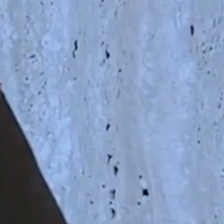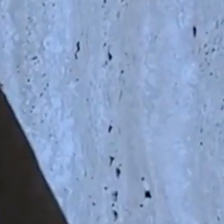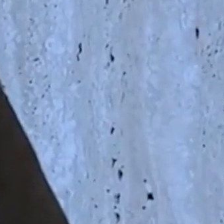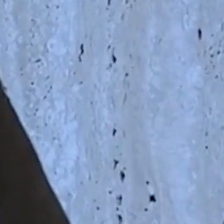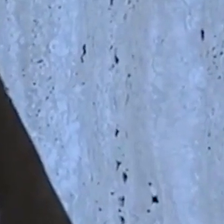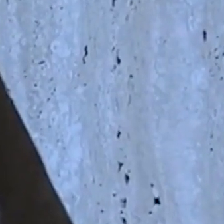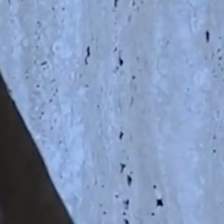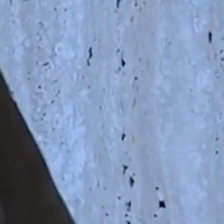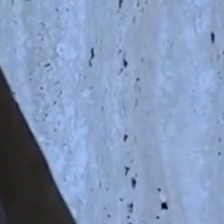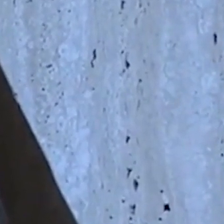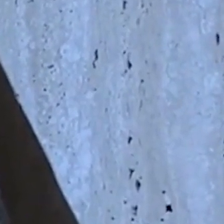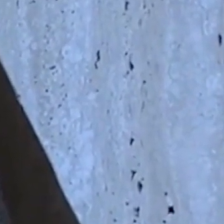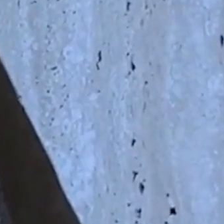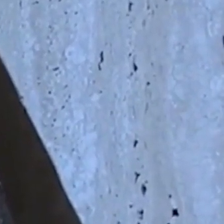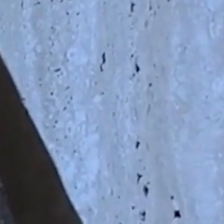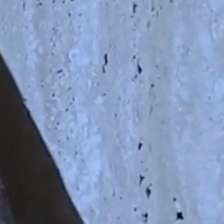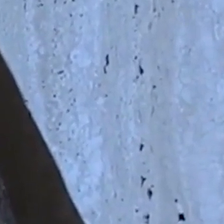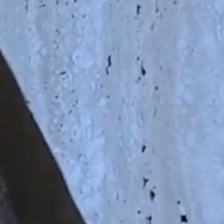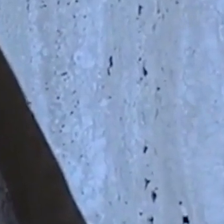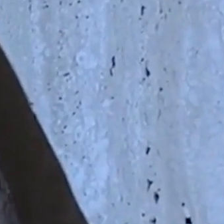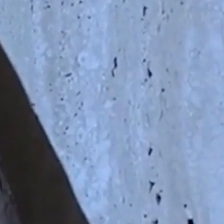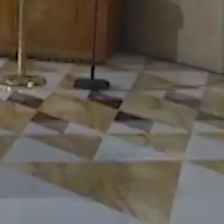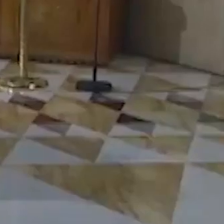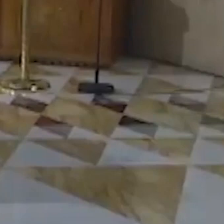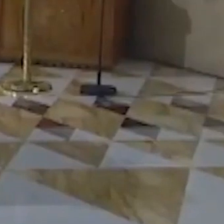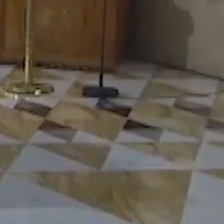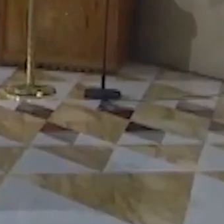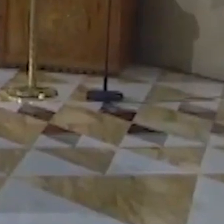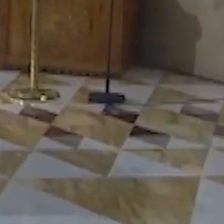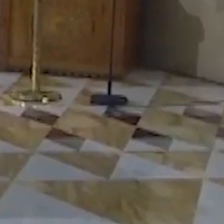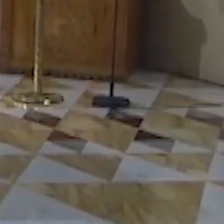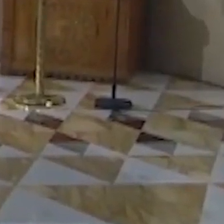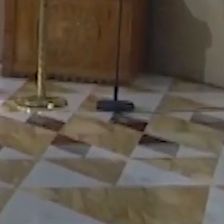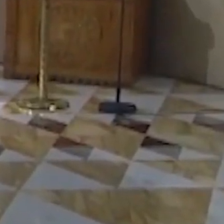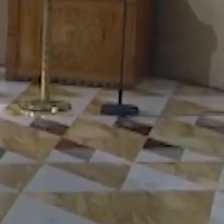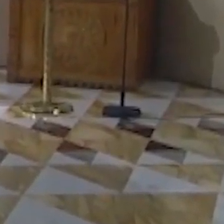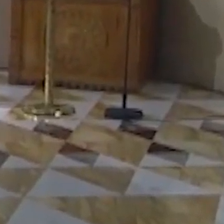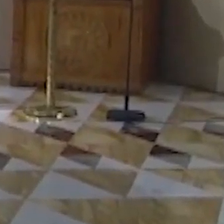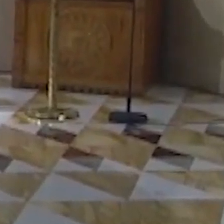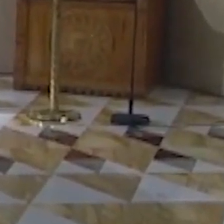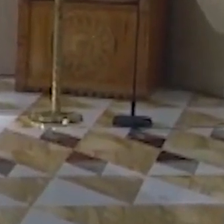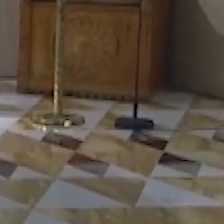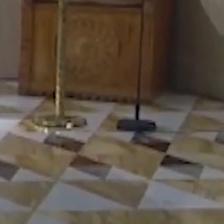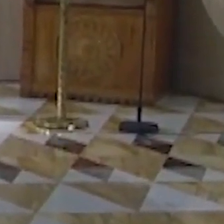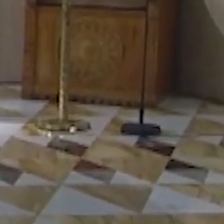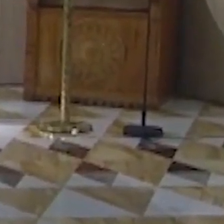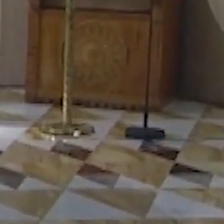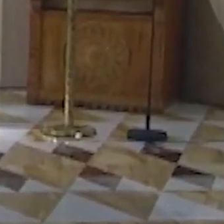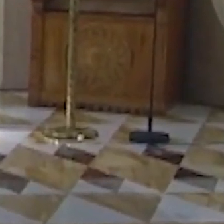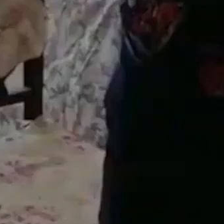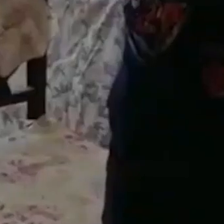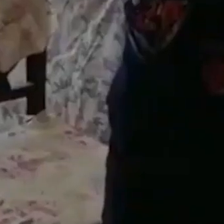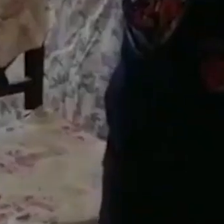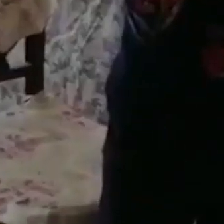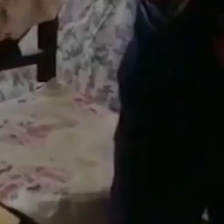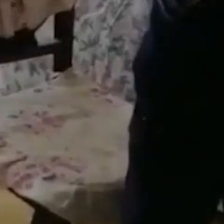Depois de vários meses também em confinamento, acompanhado através das transmissões online por milhões de pessoas, o Papa